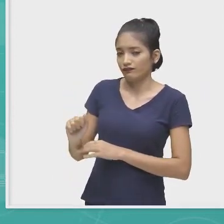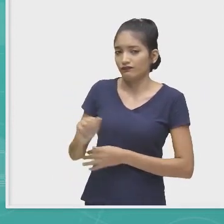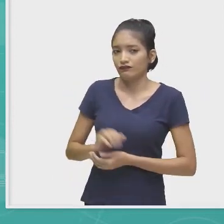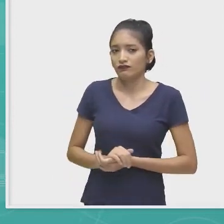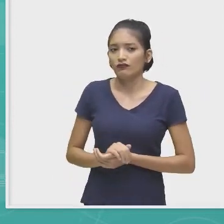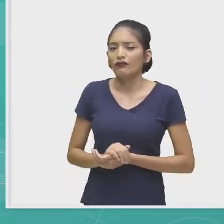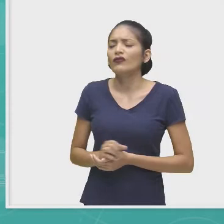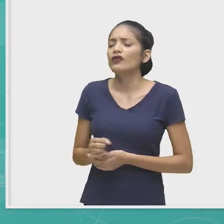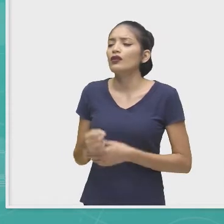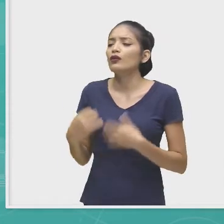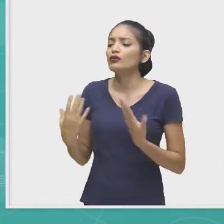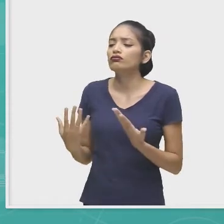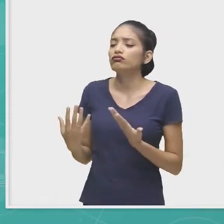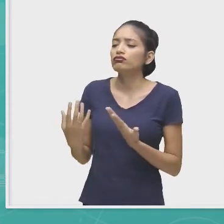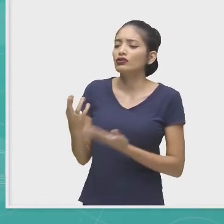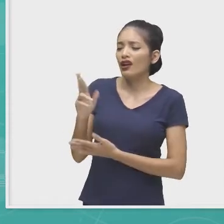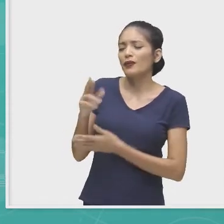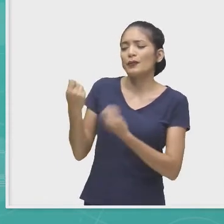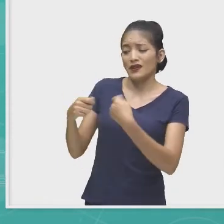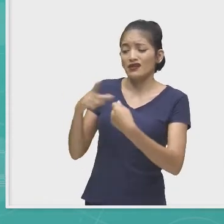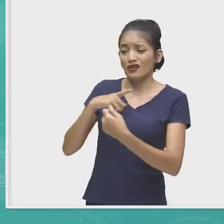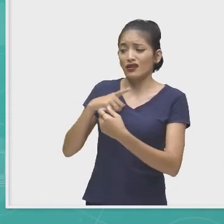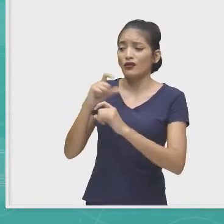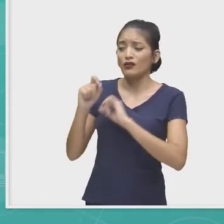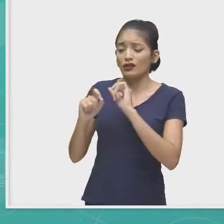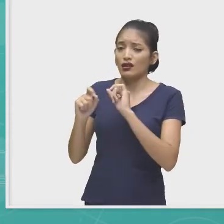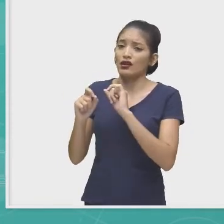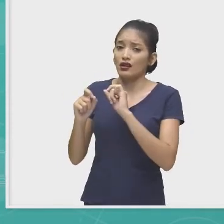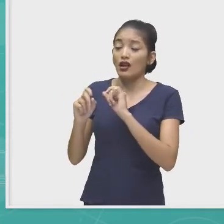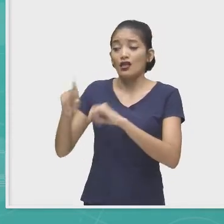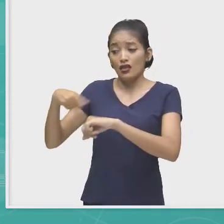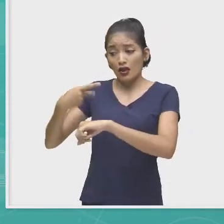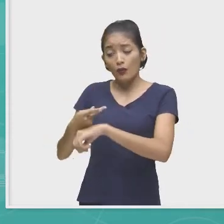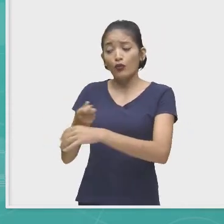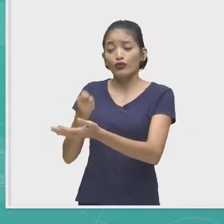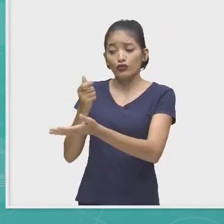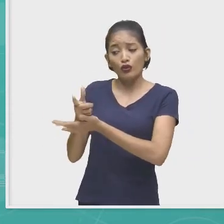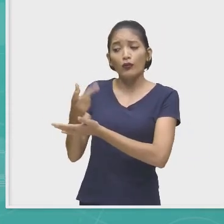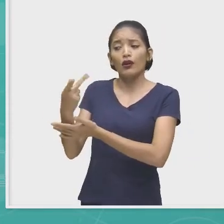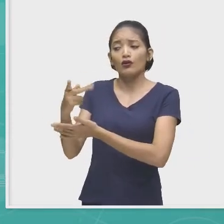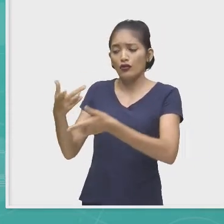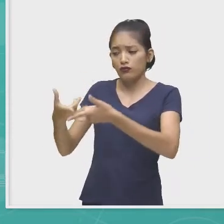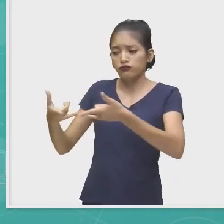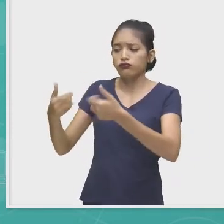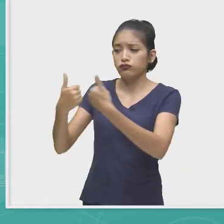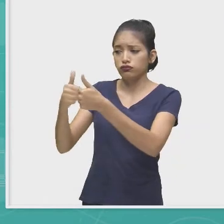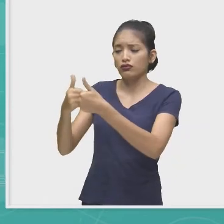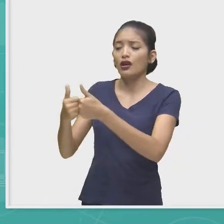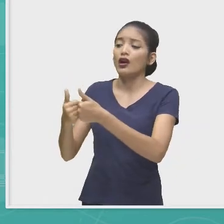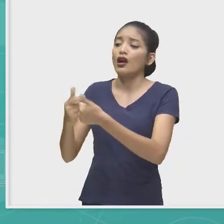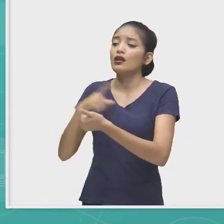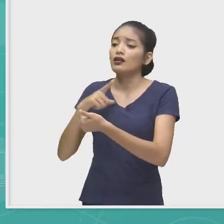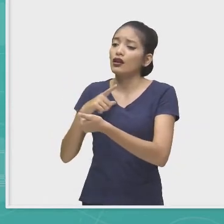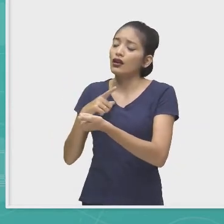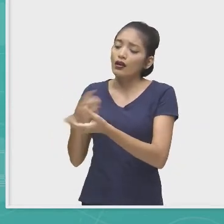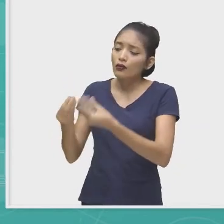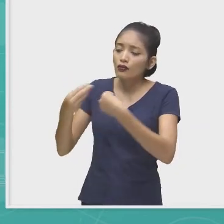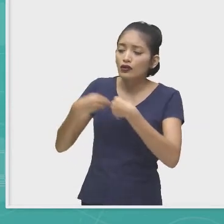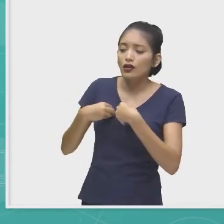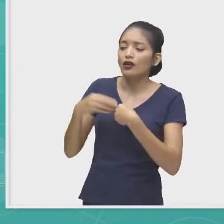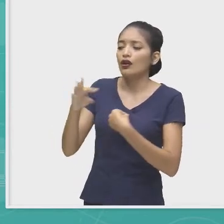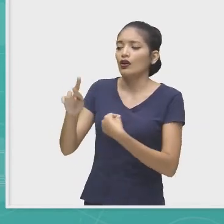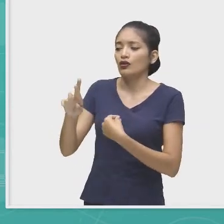quantos reais preciso ter para que, após comprar sua passagem, ainda me reste de